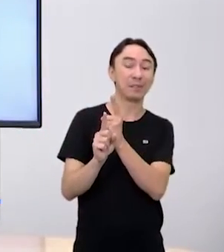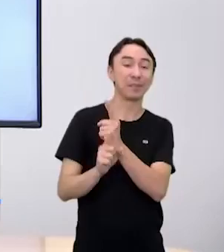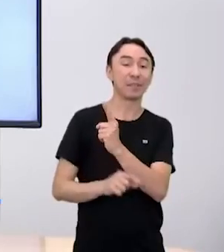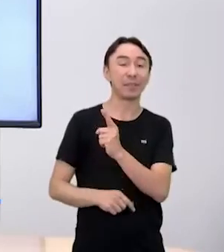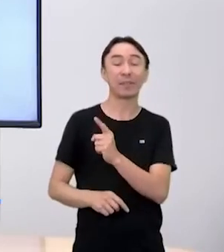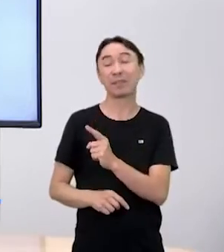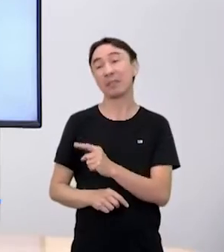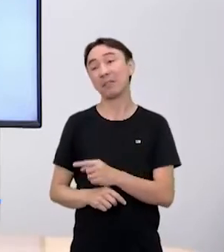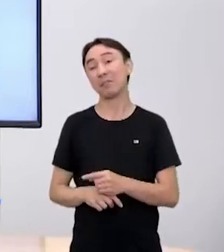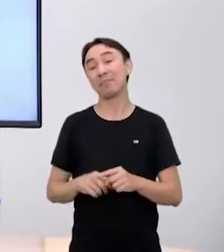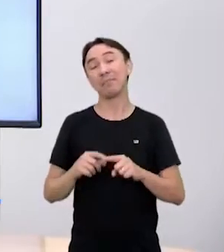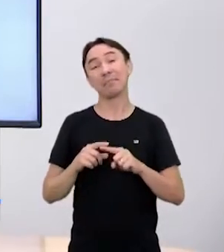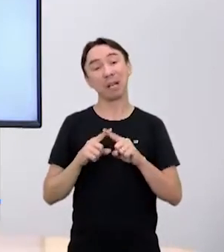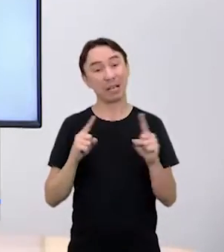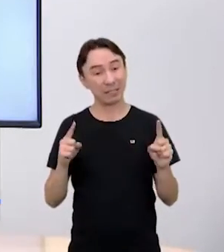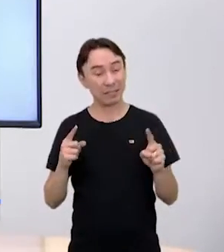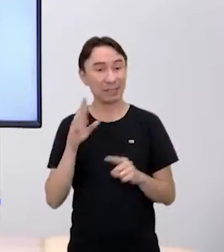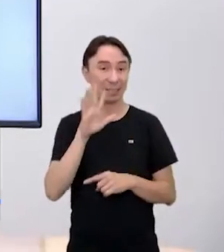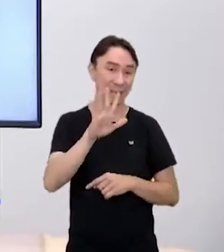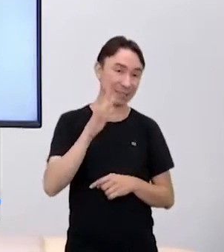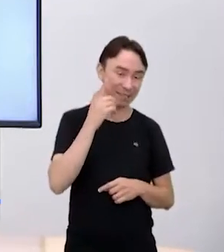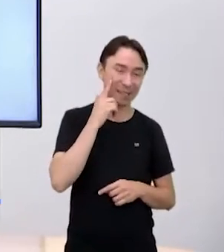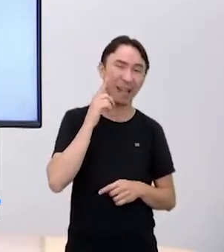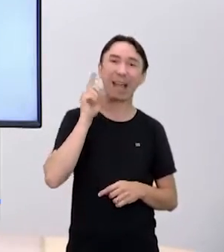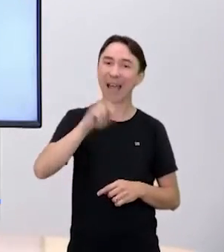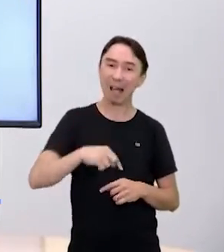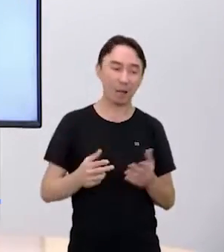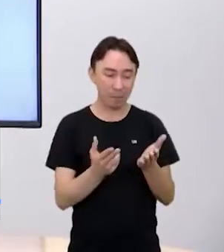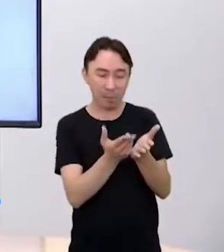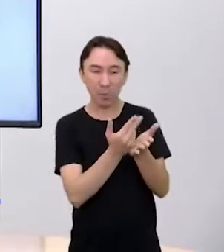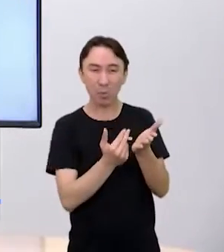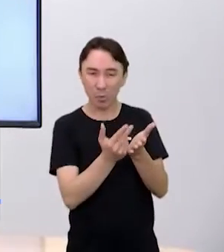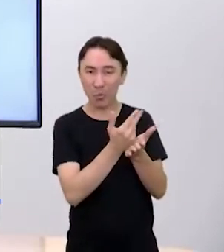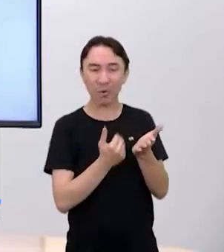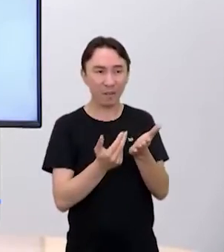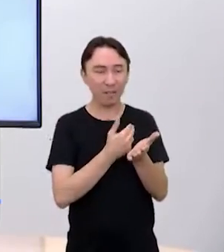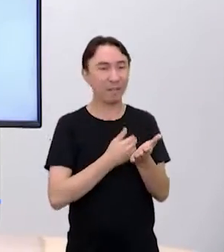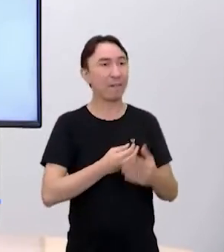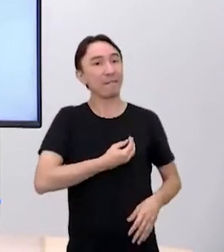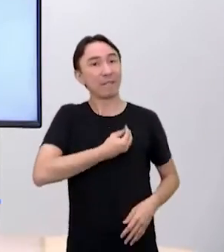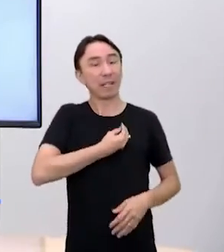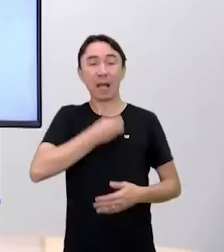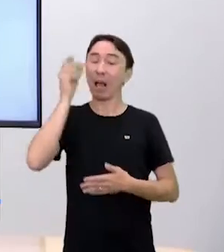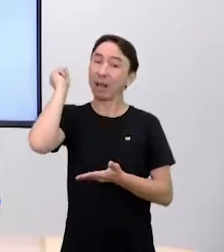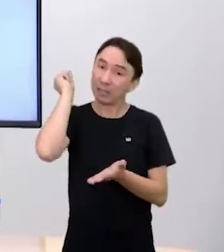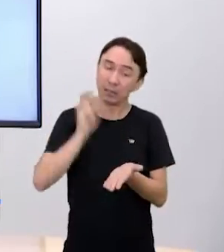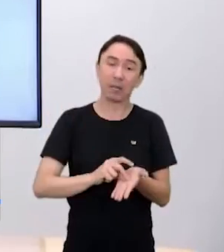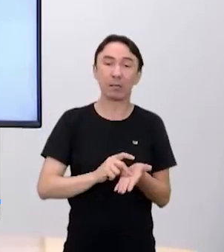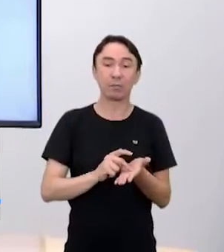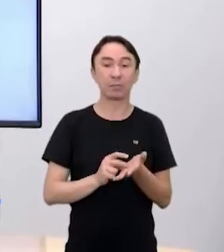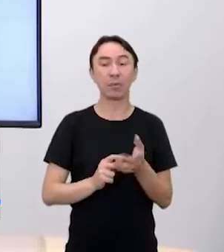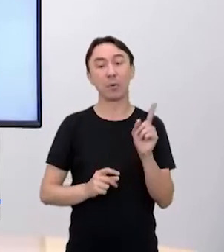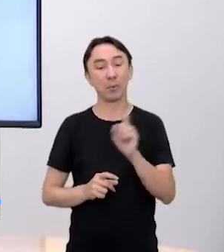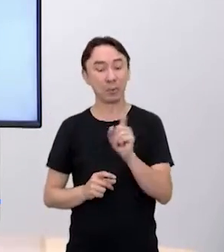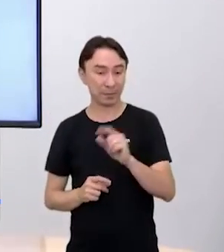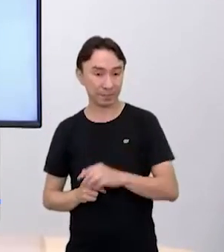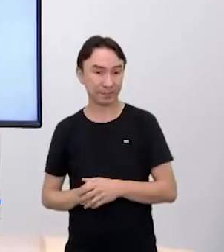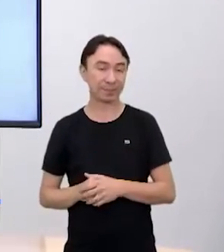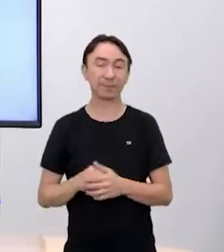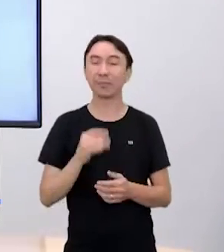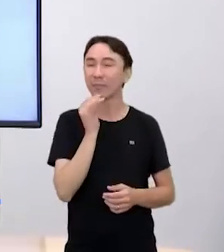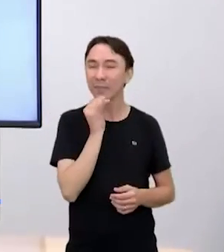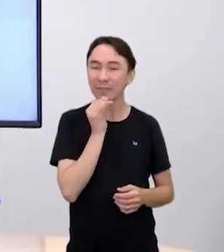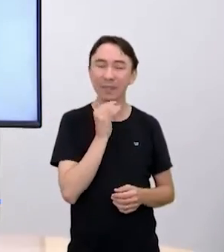ele não é um pintor realista. Só que, inicialmente, se você observar algumas das naturezas mortas que ele faz no início